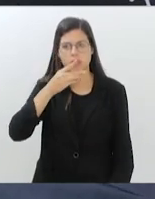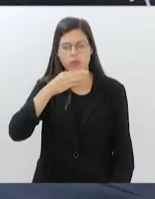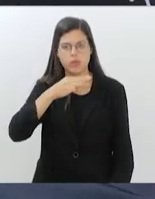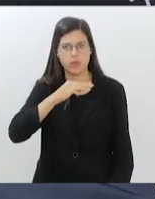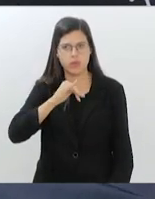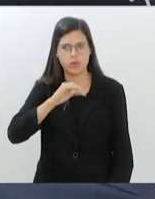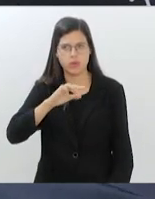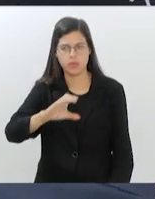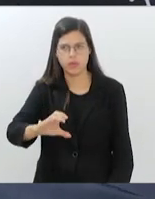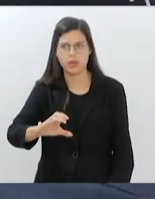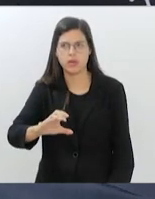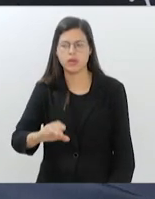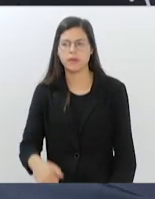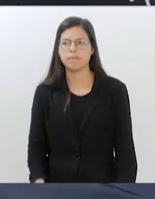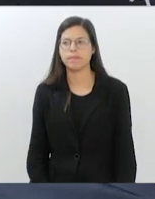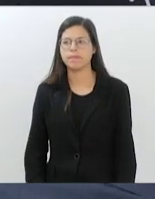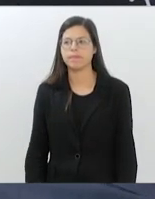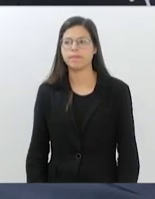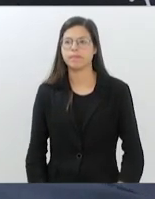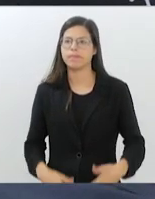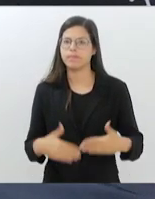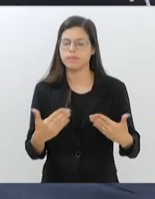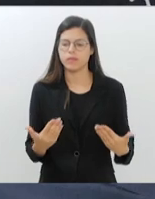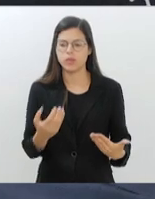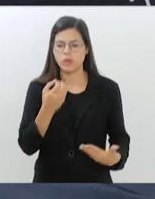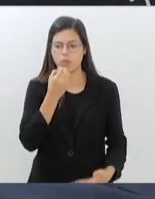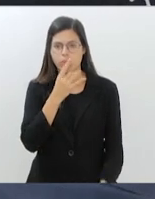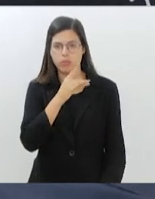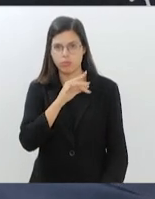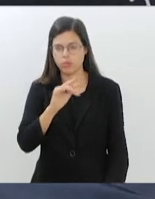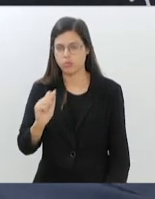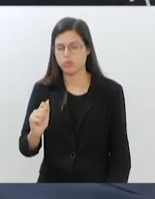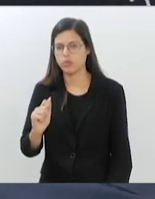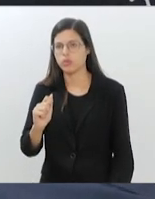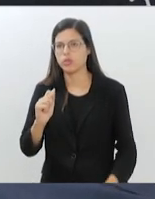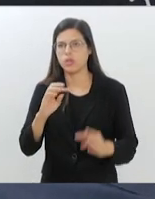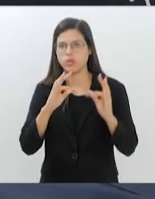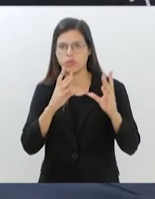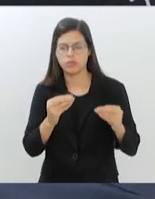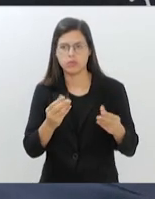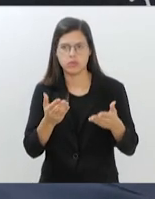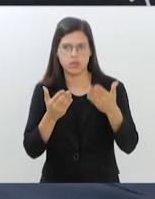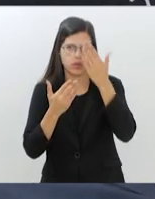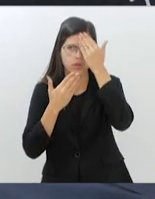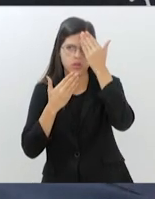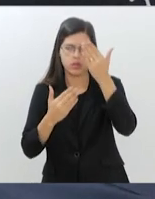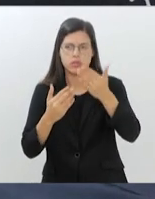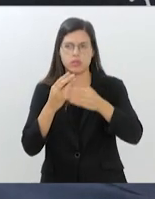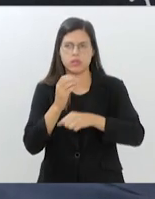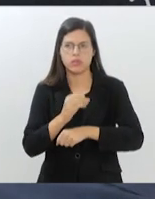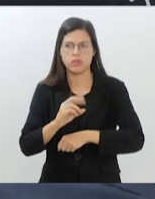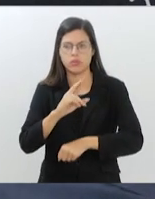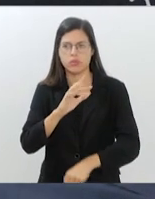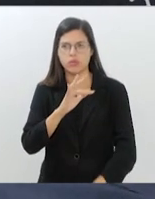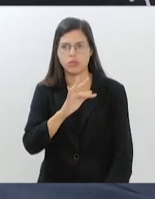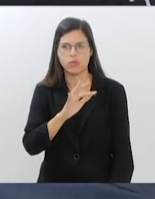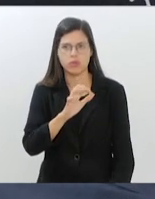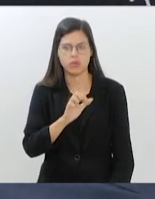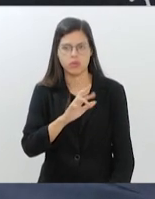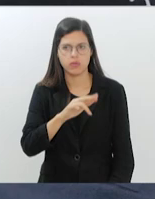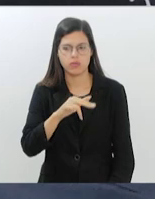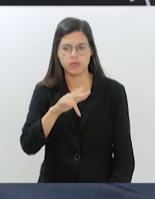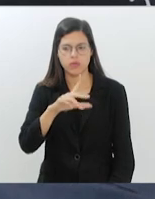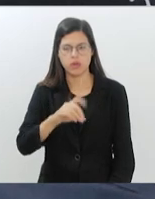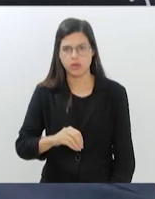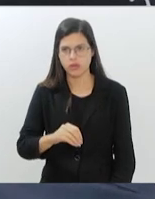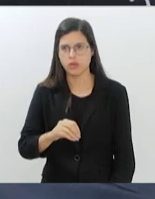eh Bom dia a todos queria em primeiro lugar agradecer a Dr Fernando que rapidamente se dispôs